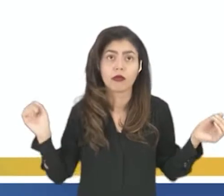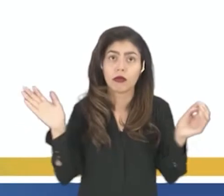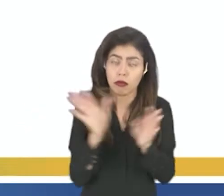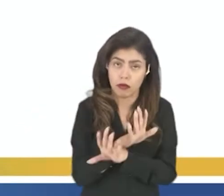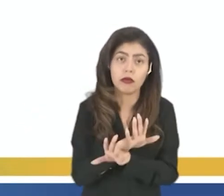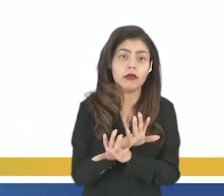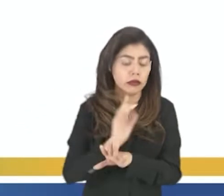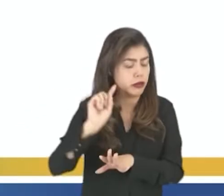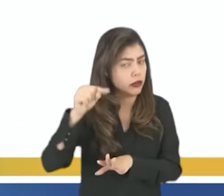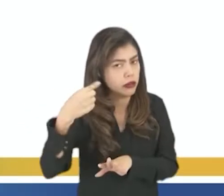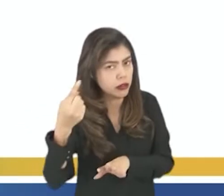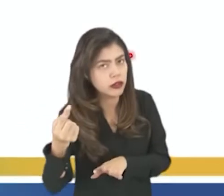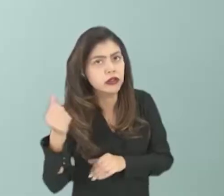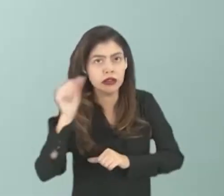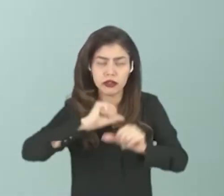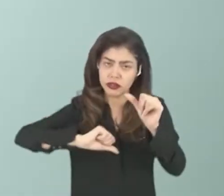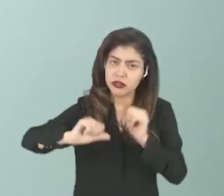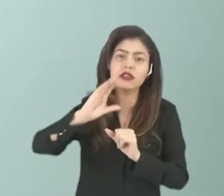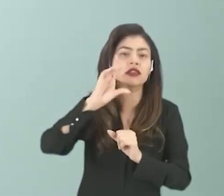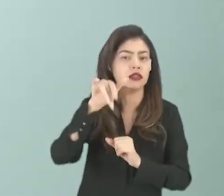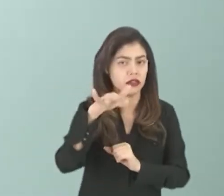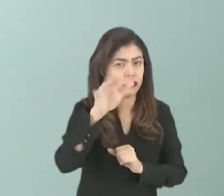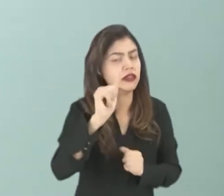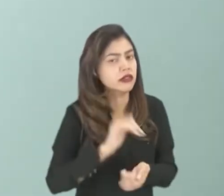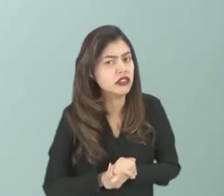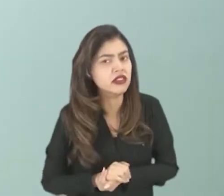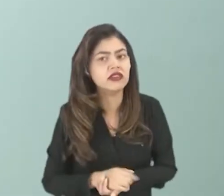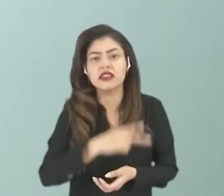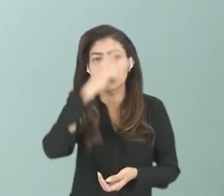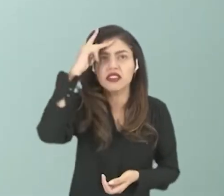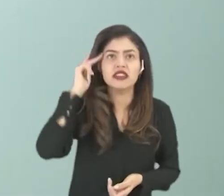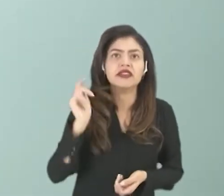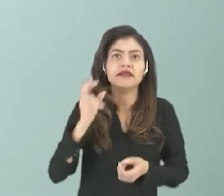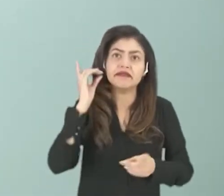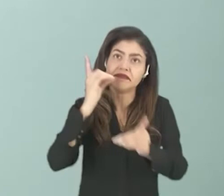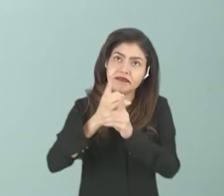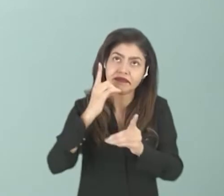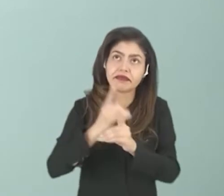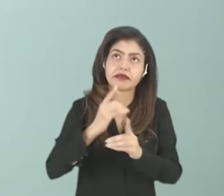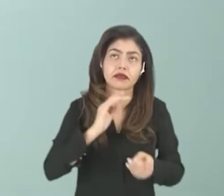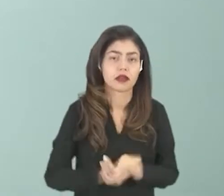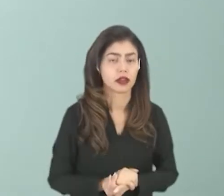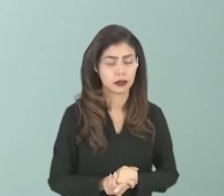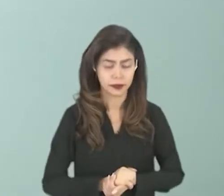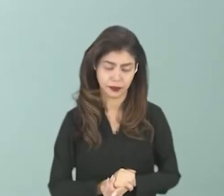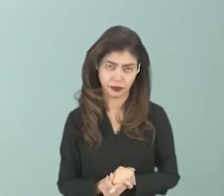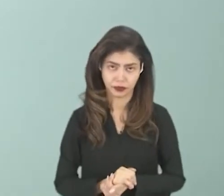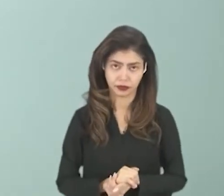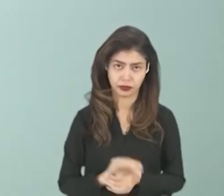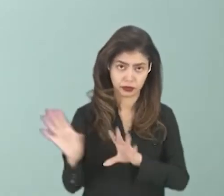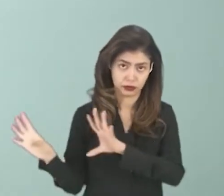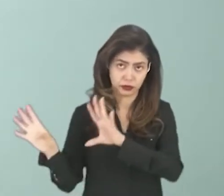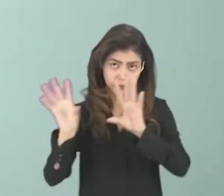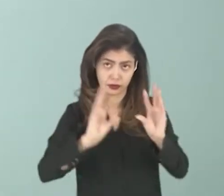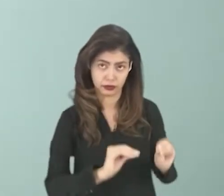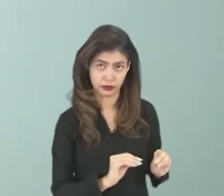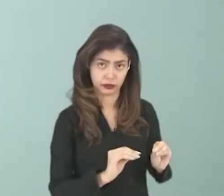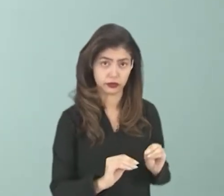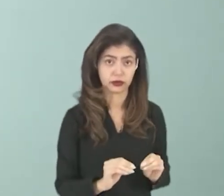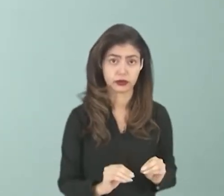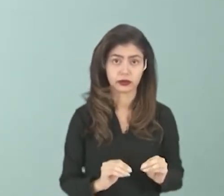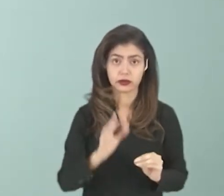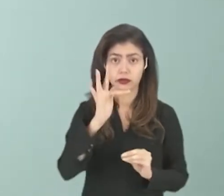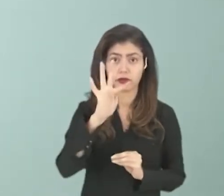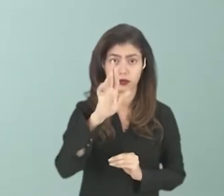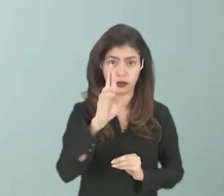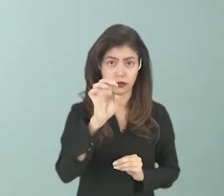abandonado depois que você trocar da Clínica E aí Os catadores de lixo acharam e levaram para um